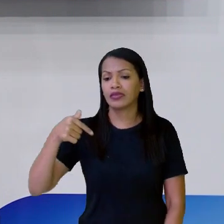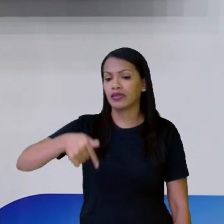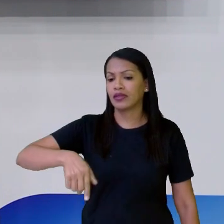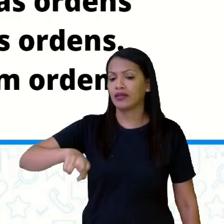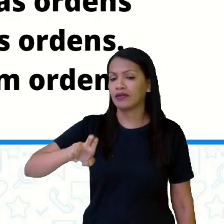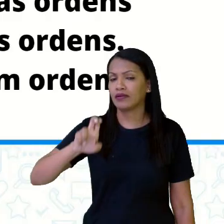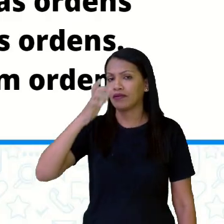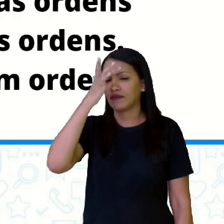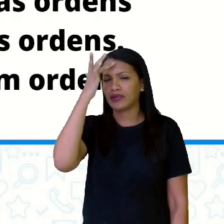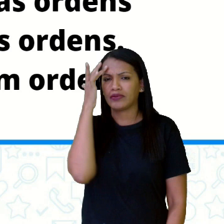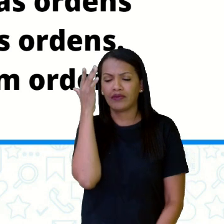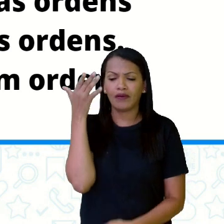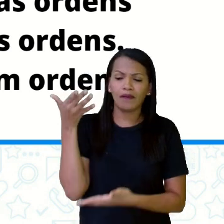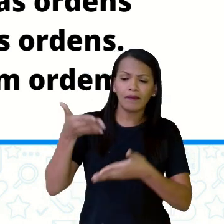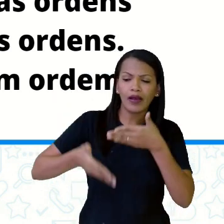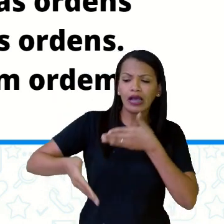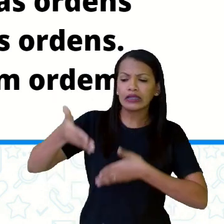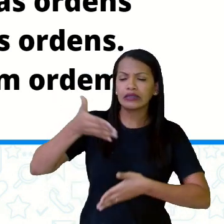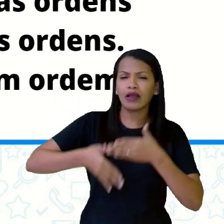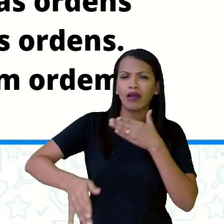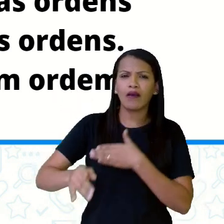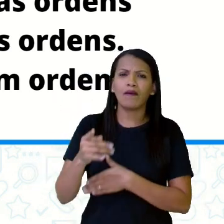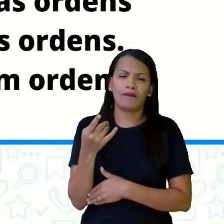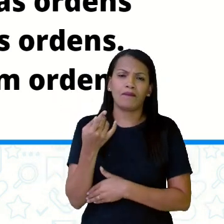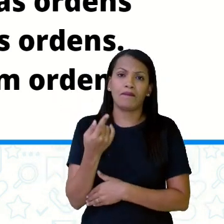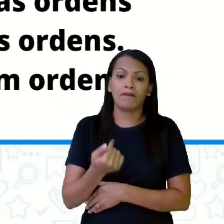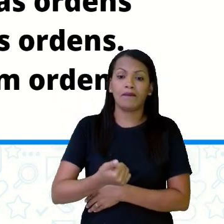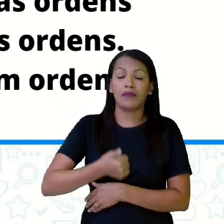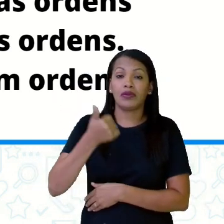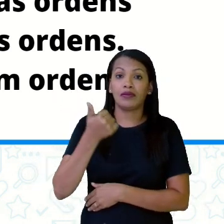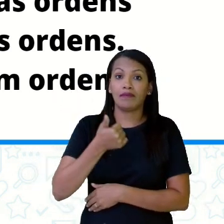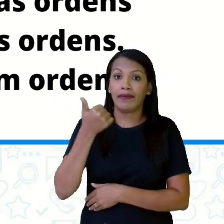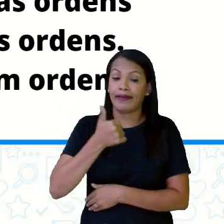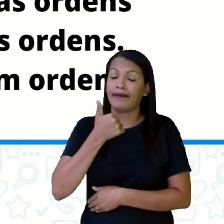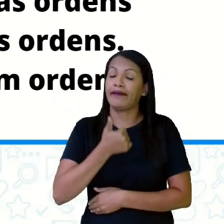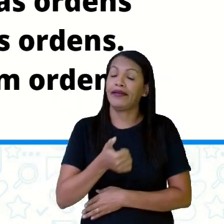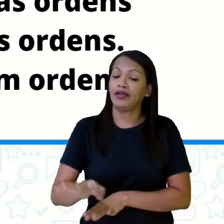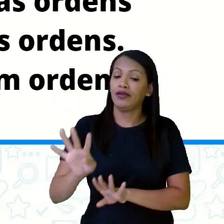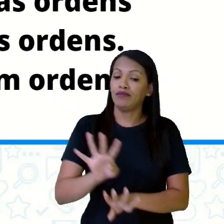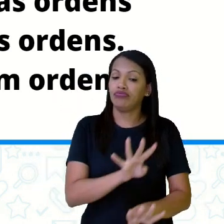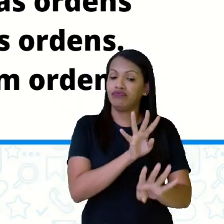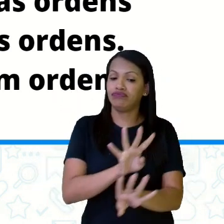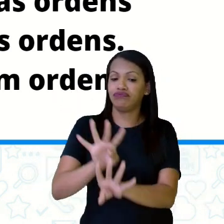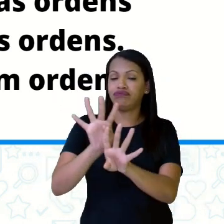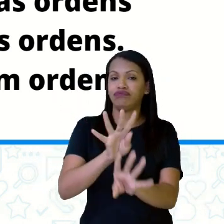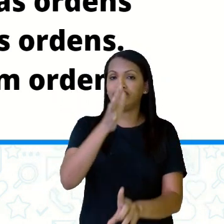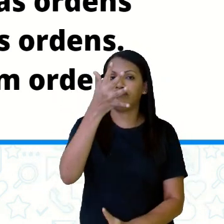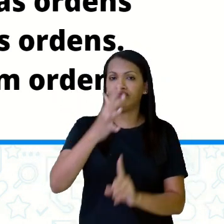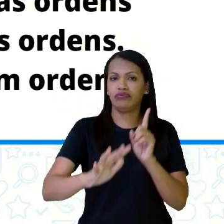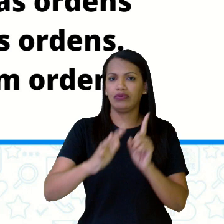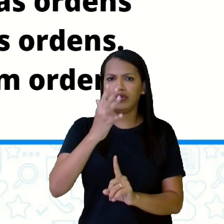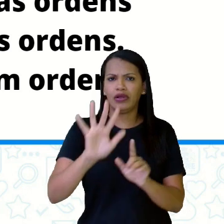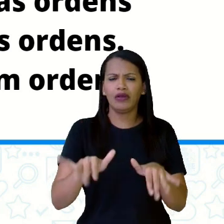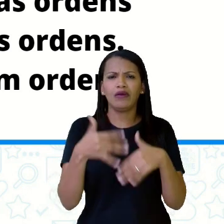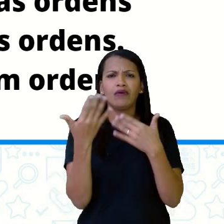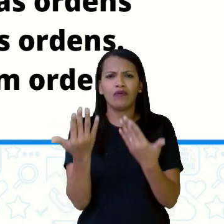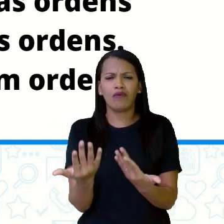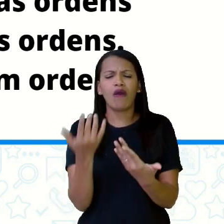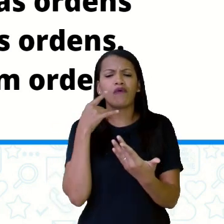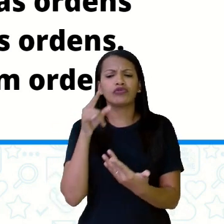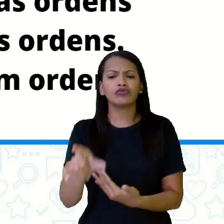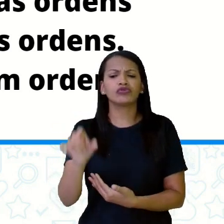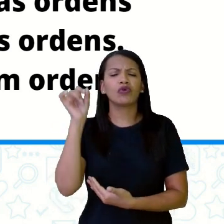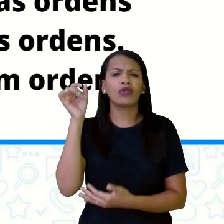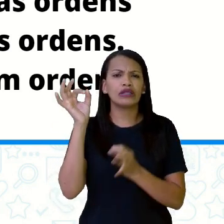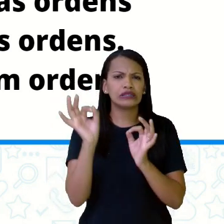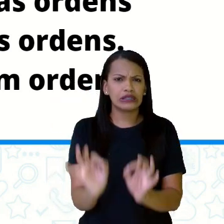de 75 pessoas participaram do primeiro desfile do Galo da Madrugada. A partir das informações, marque a alternativa correta.